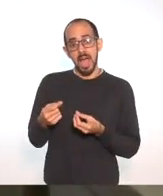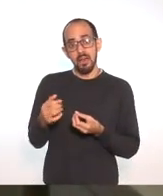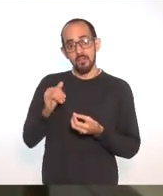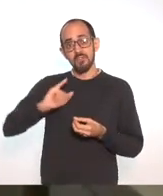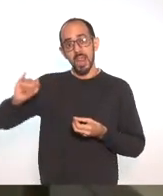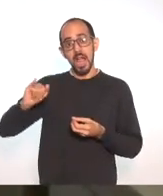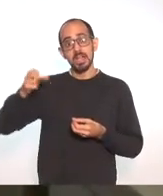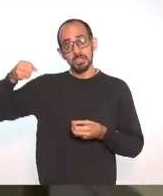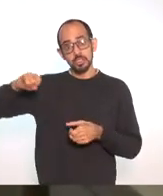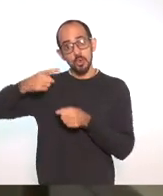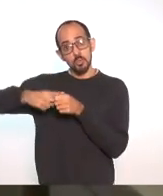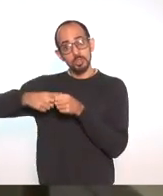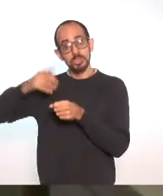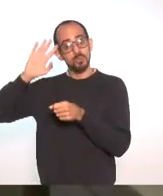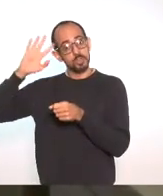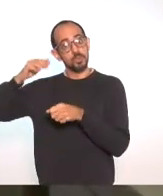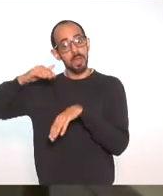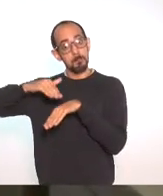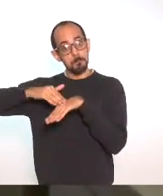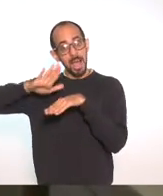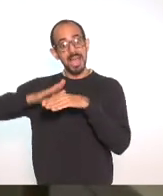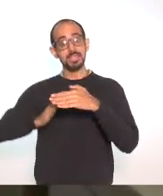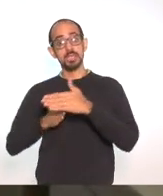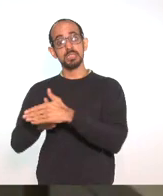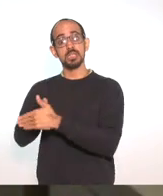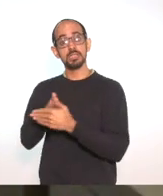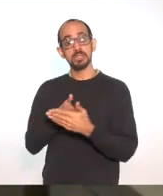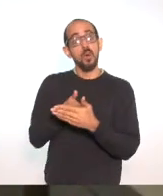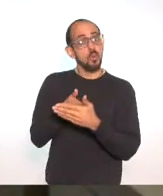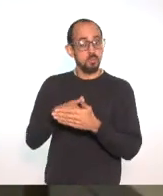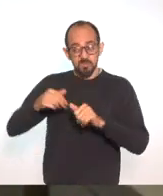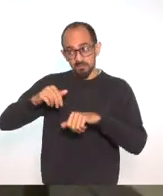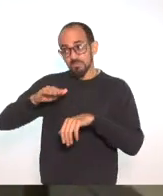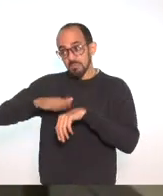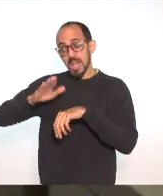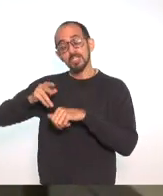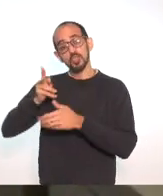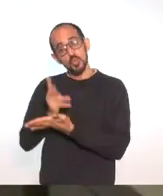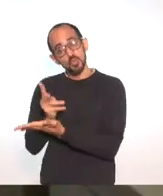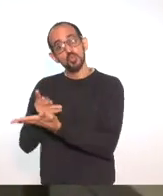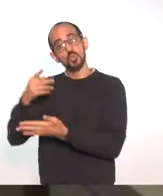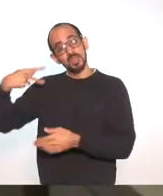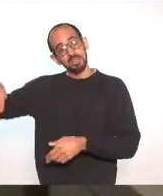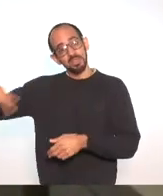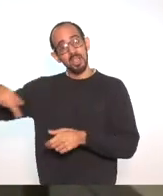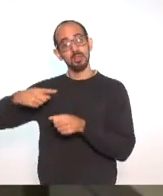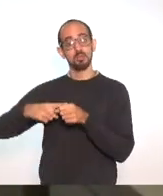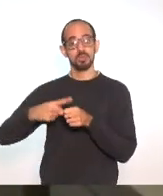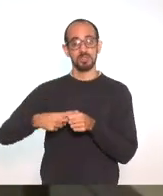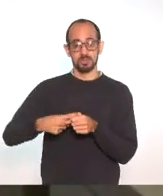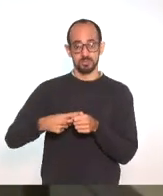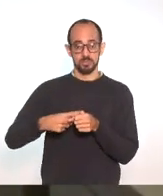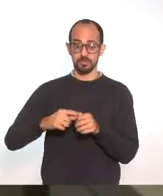município então eu não vejo essa excepcionalidade de pandemias